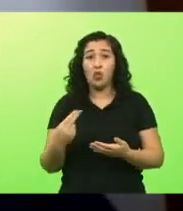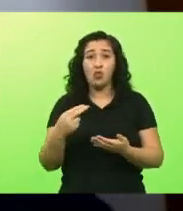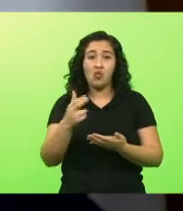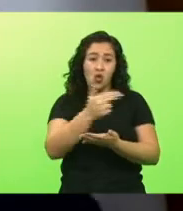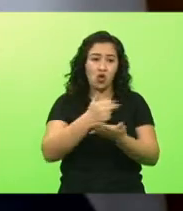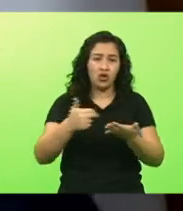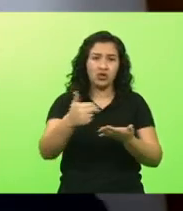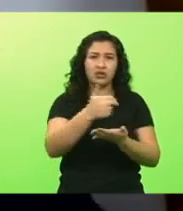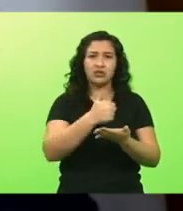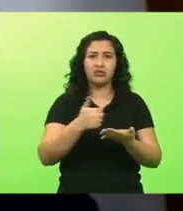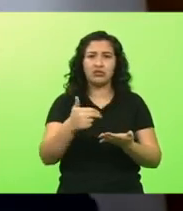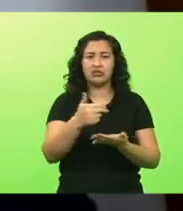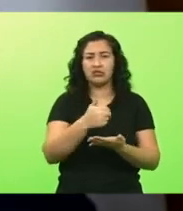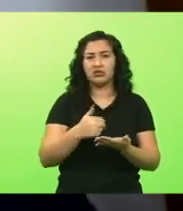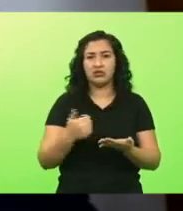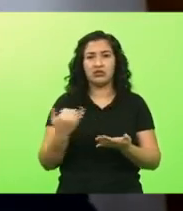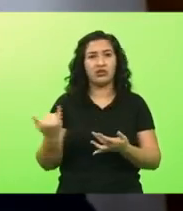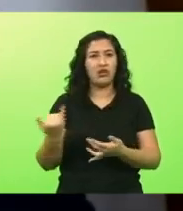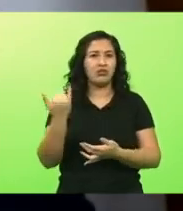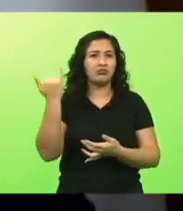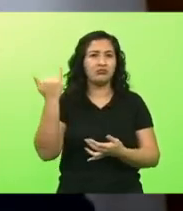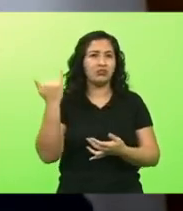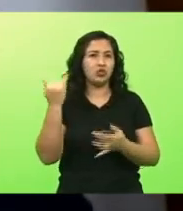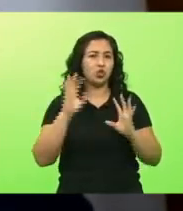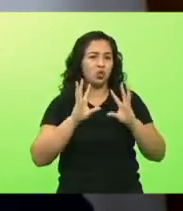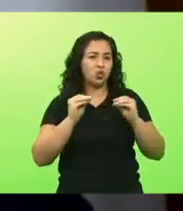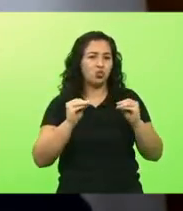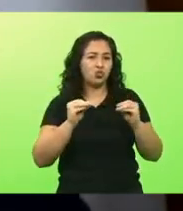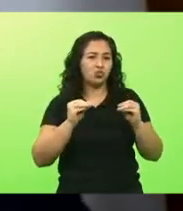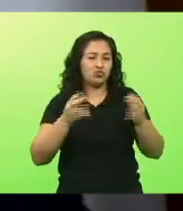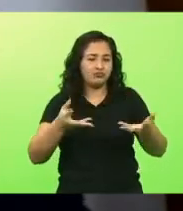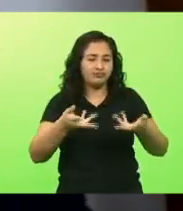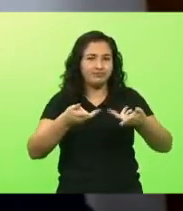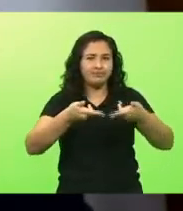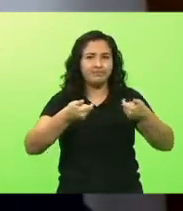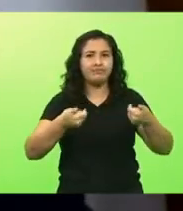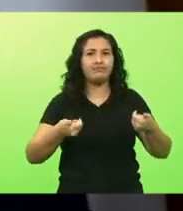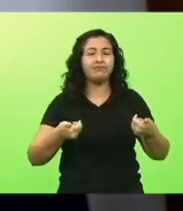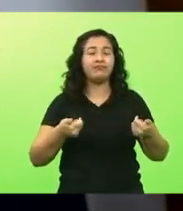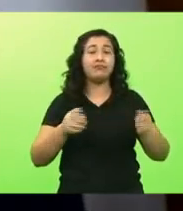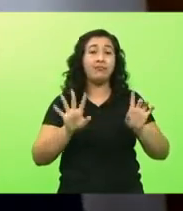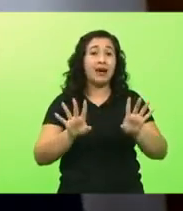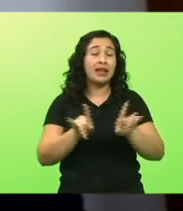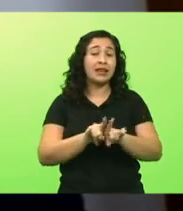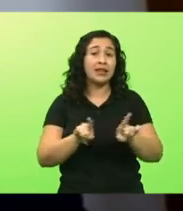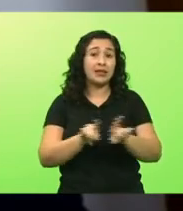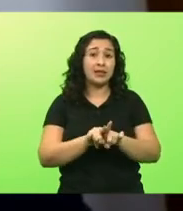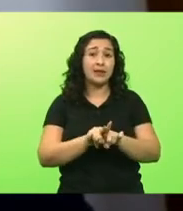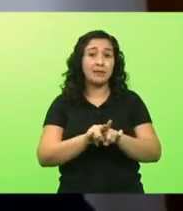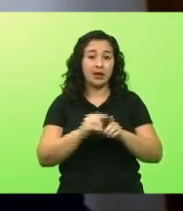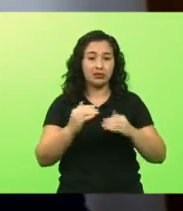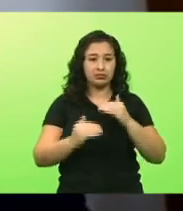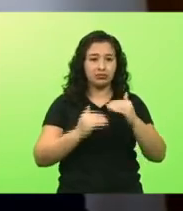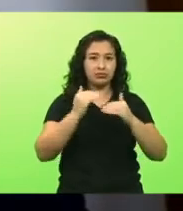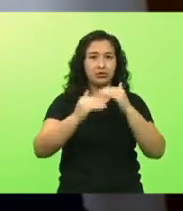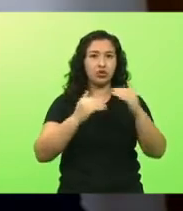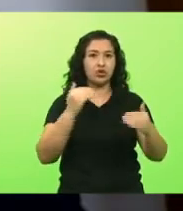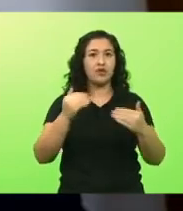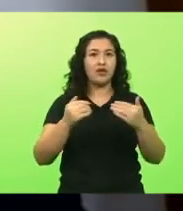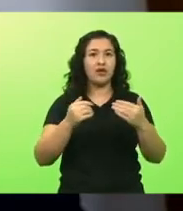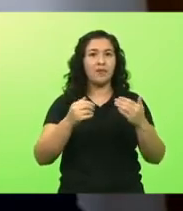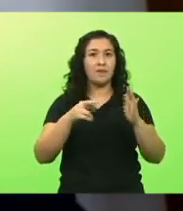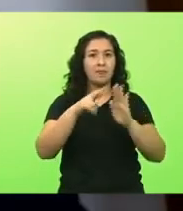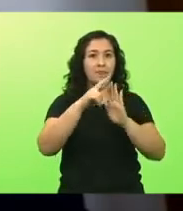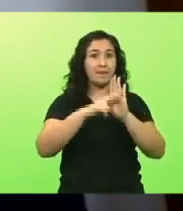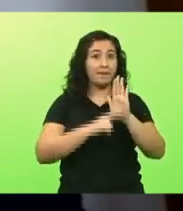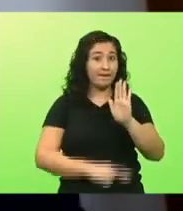com todas as nuances e, acima de tudo, desenvolver uma boa redação. O nível de